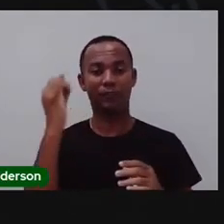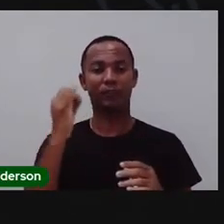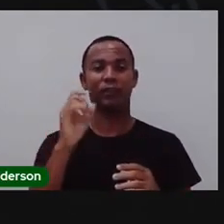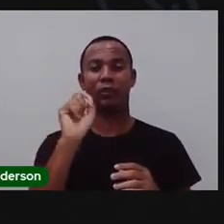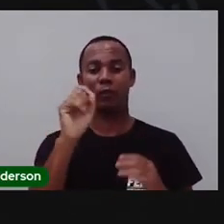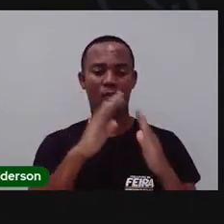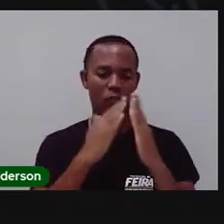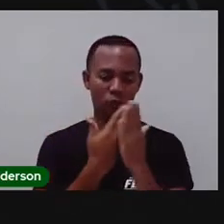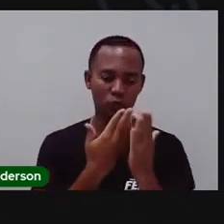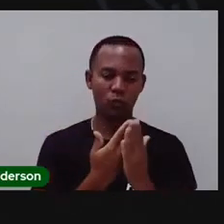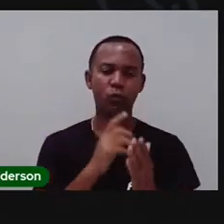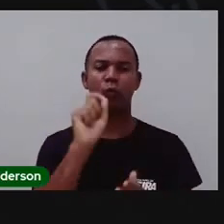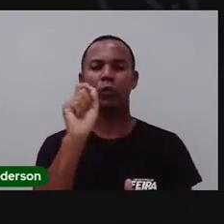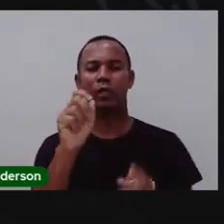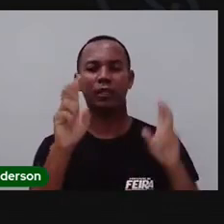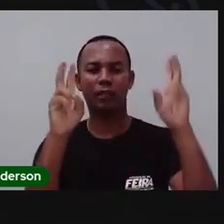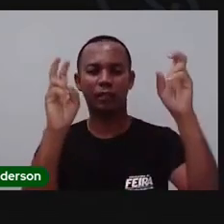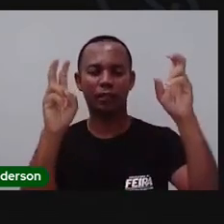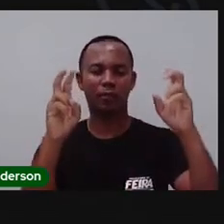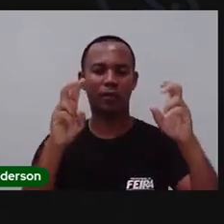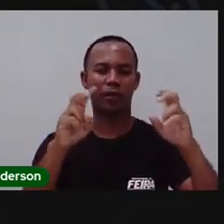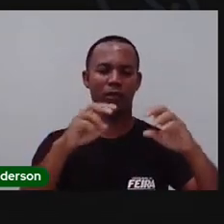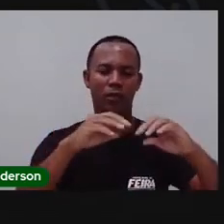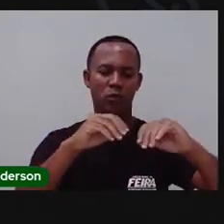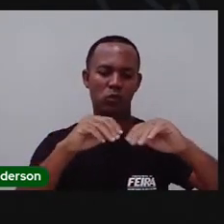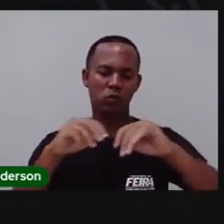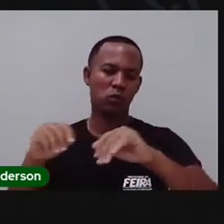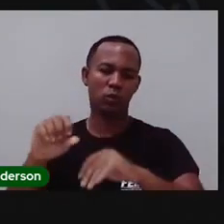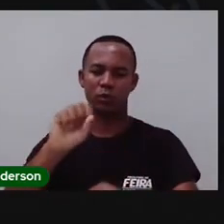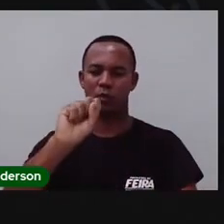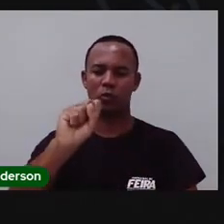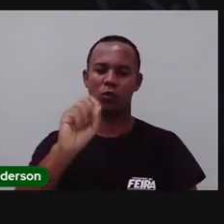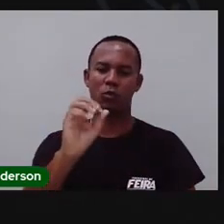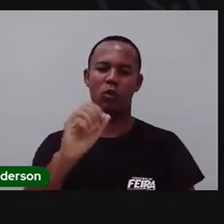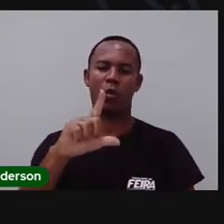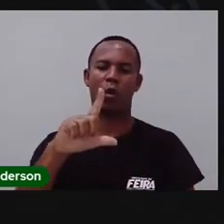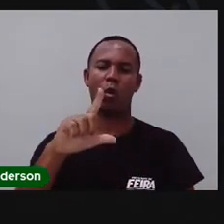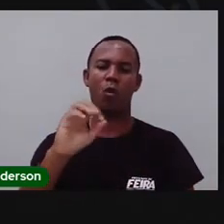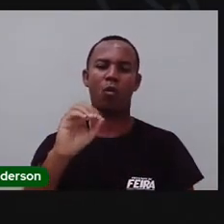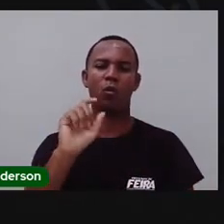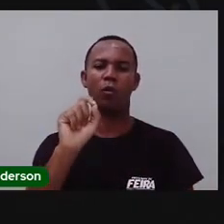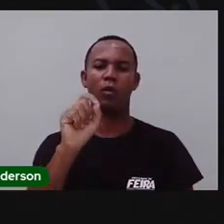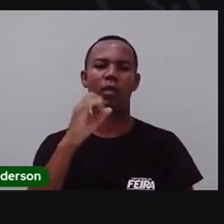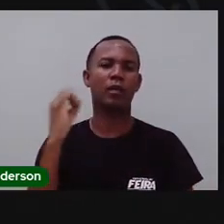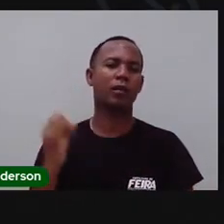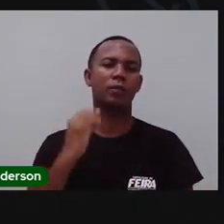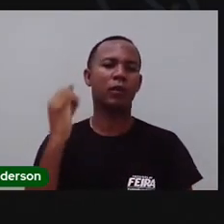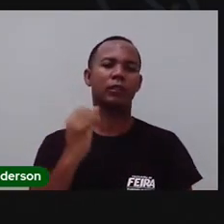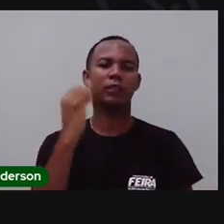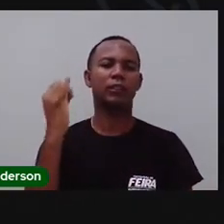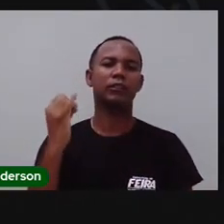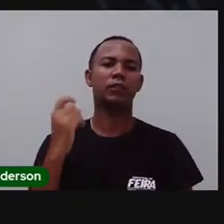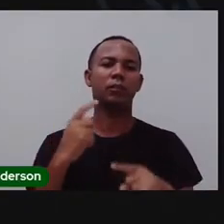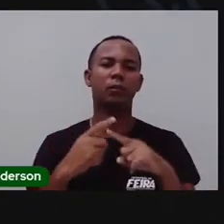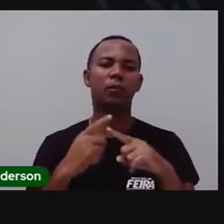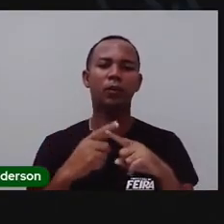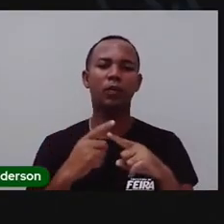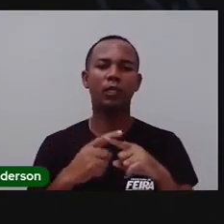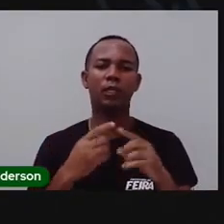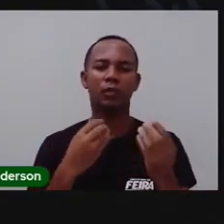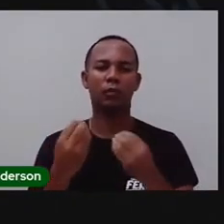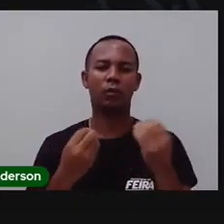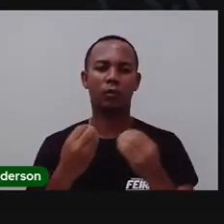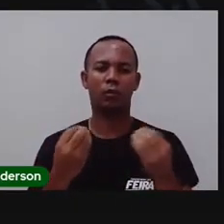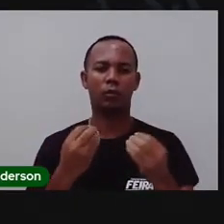solo, né, e a agricultura familiar. Mas essa importância do solo, eu vim tratando com